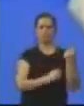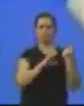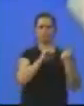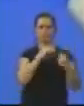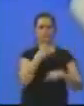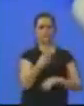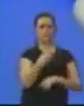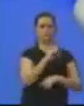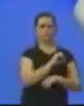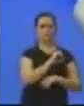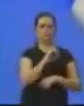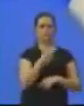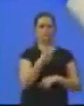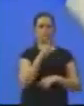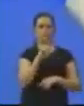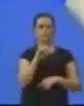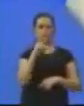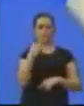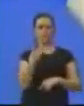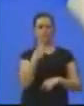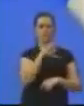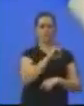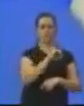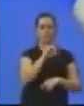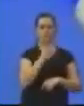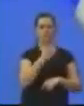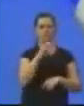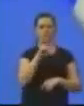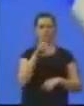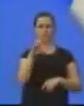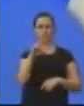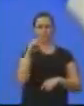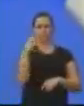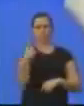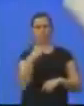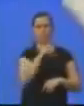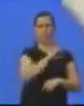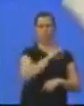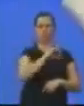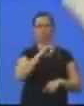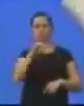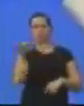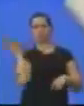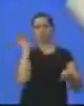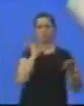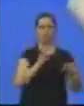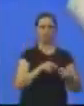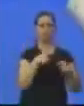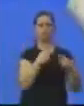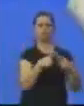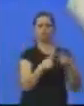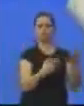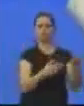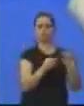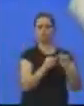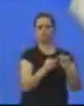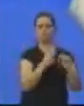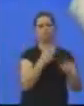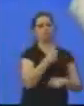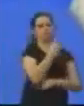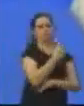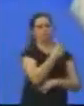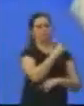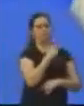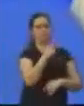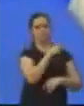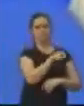0,1, 0,01, 0,001 e podia continuar fazendo outros. Para que eu estou fazendo isso? Para colocar 1